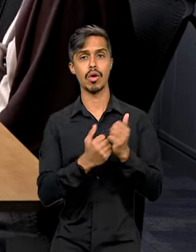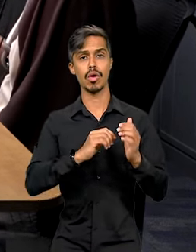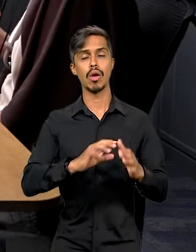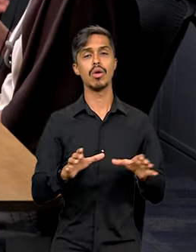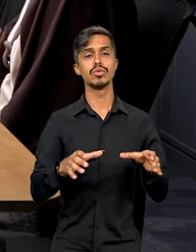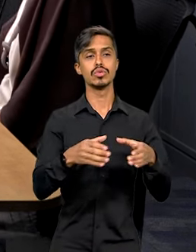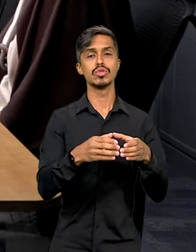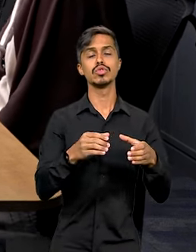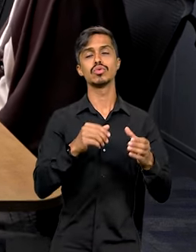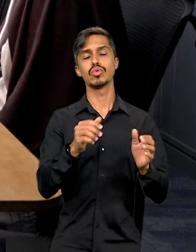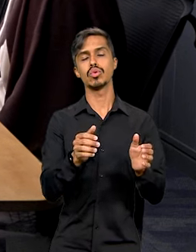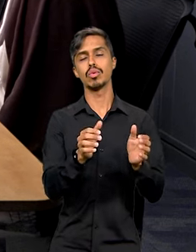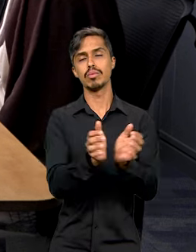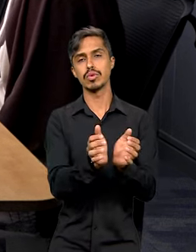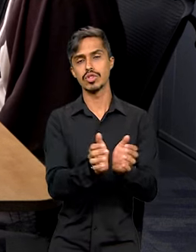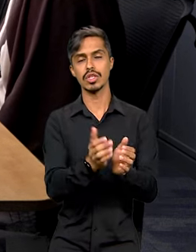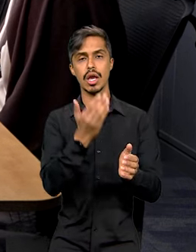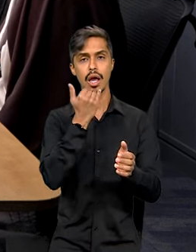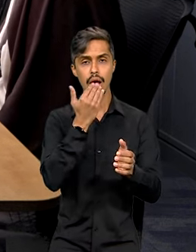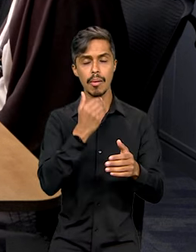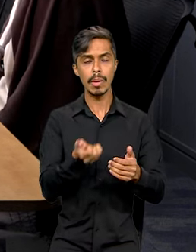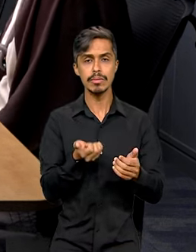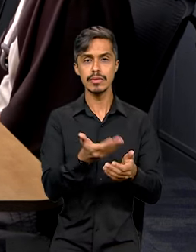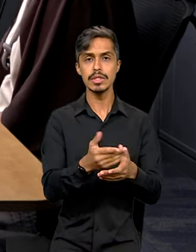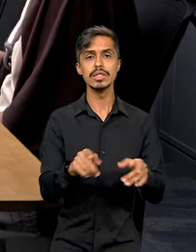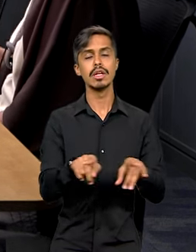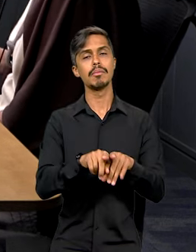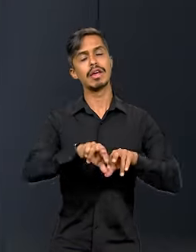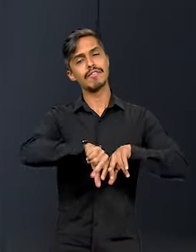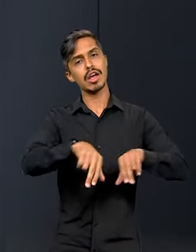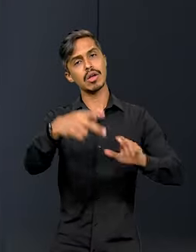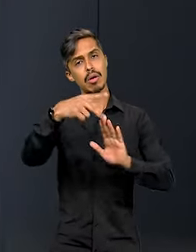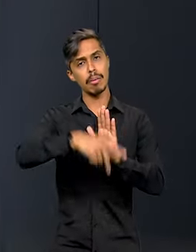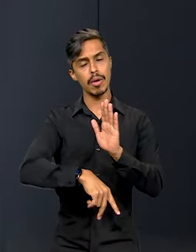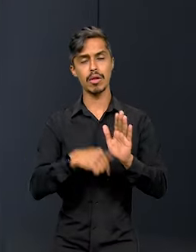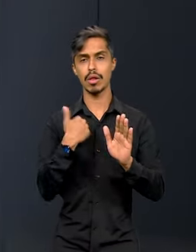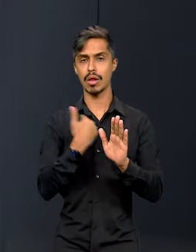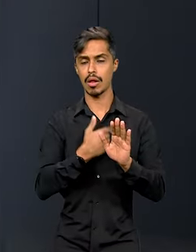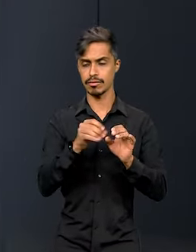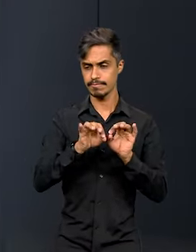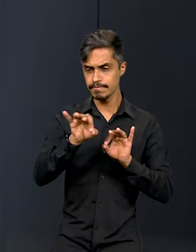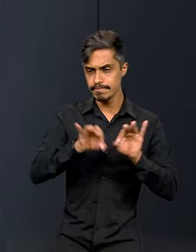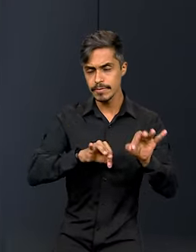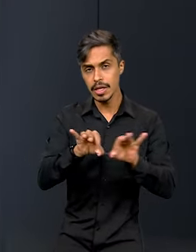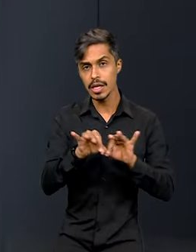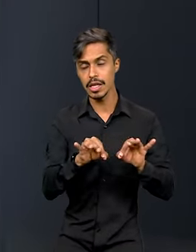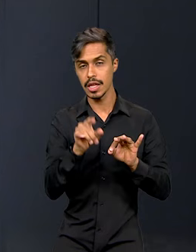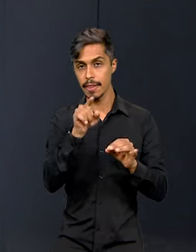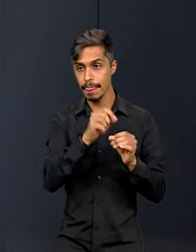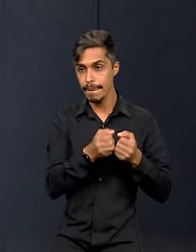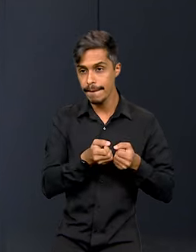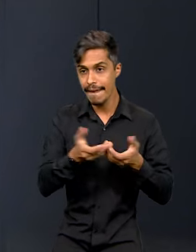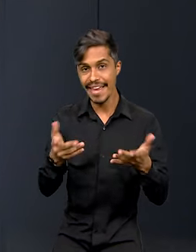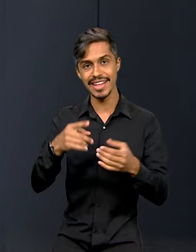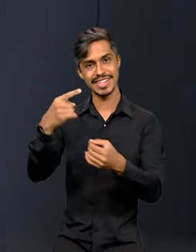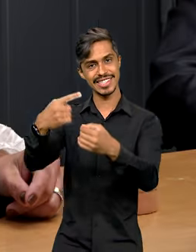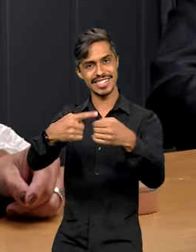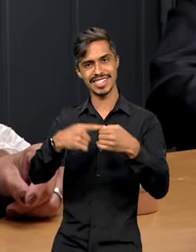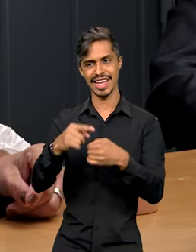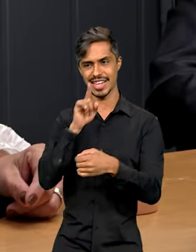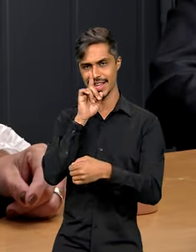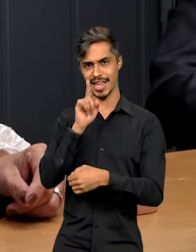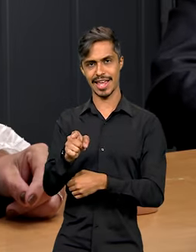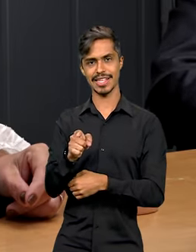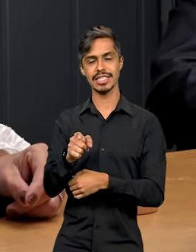alimentos aos equipamentos de segurança alimentar de uma forma geral para que eles possam ser ionados para essas cidades para